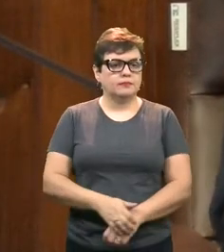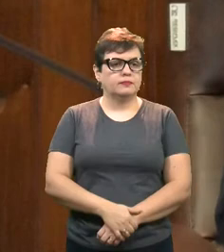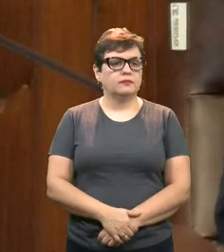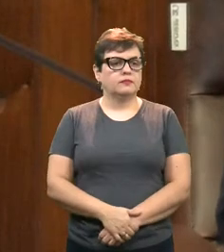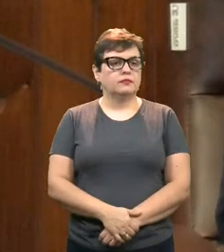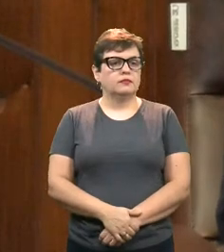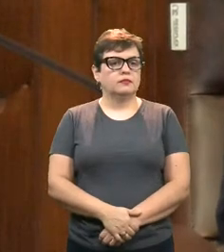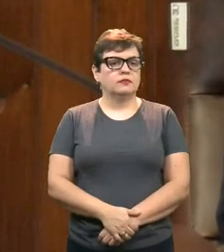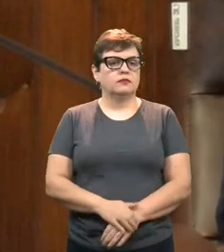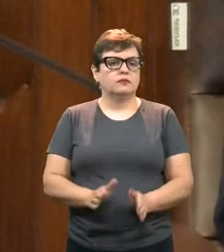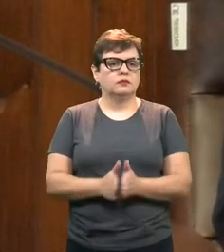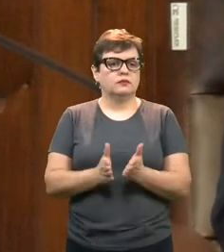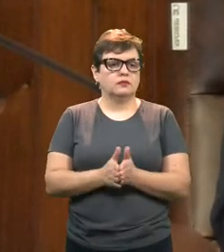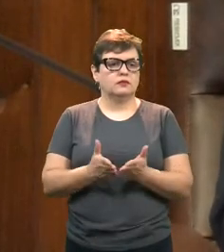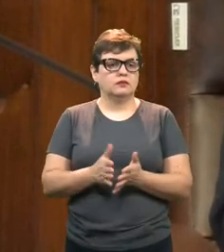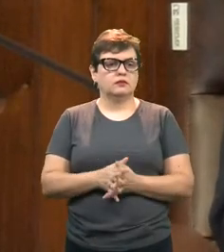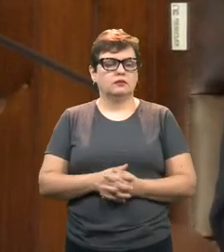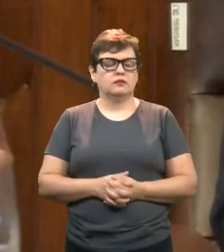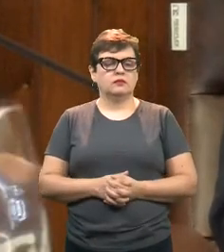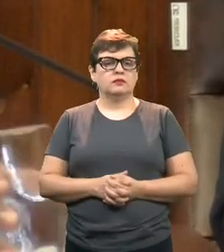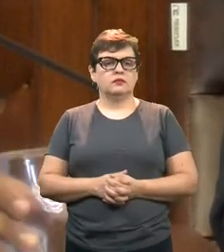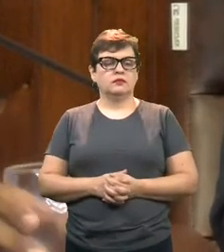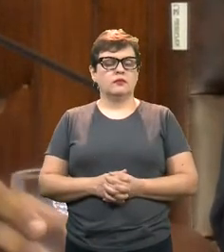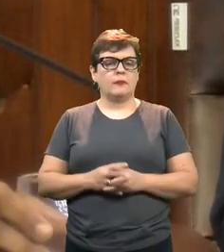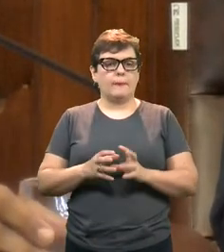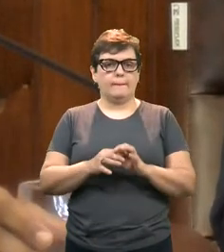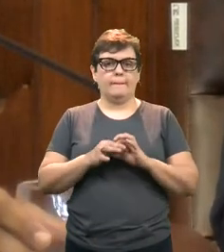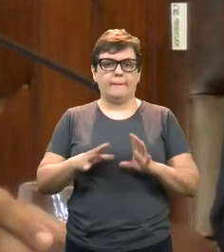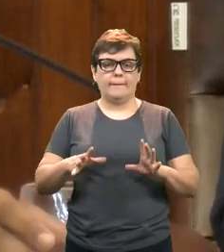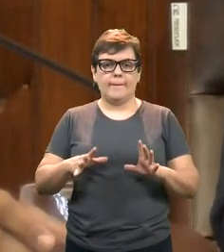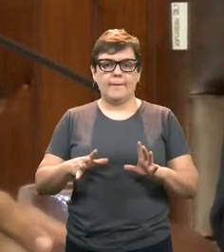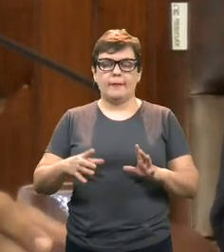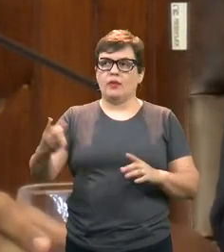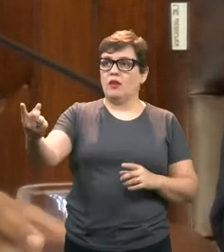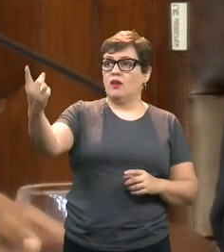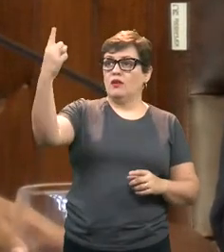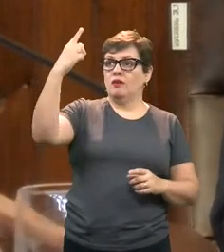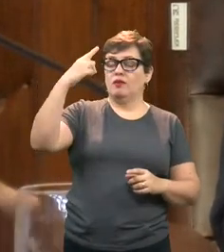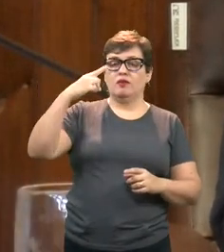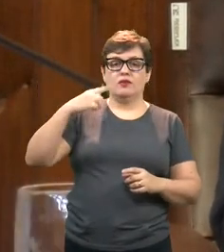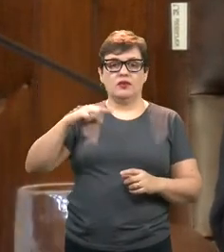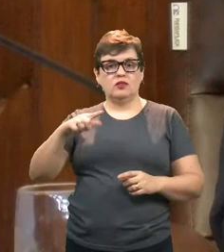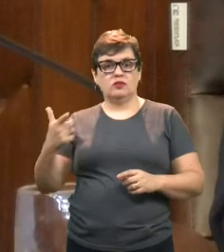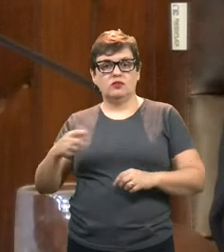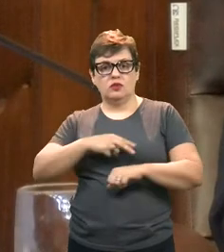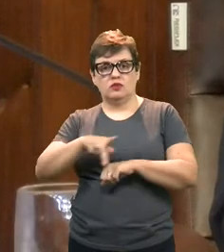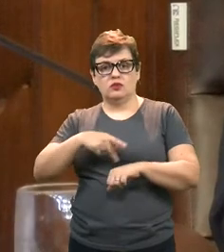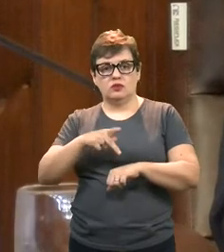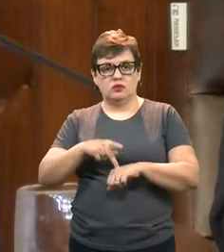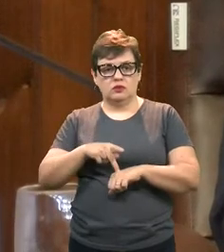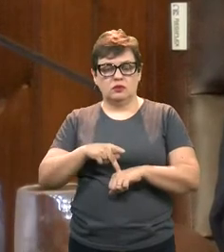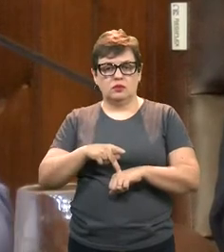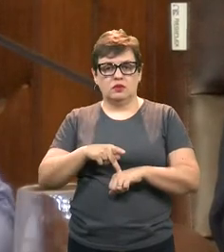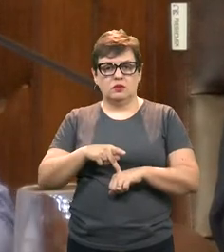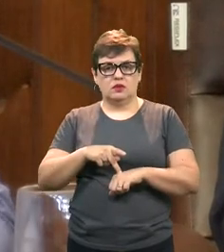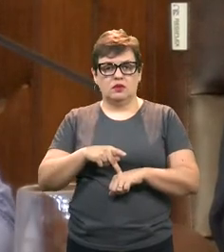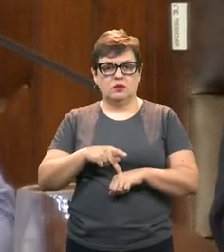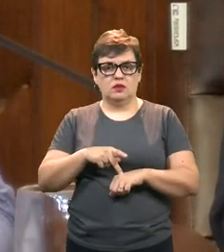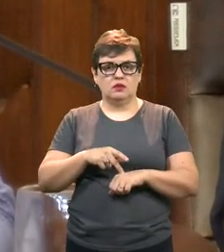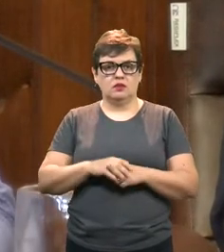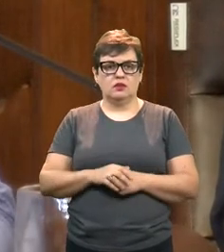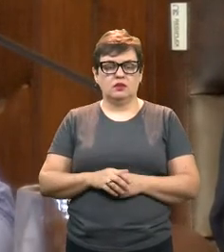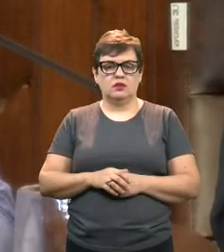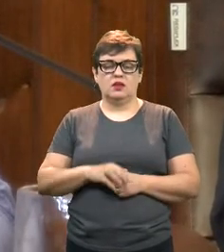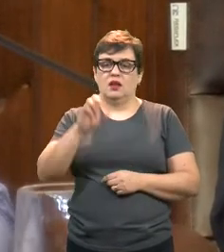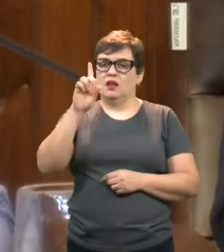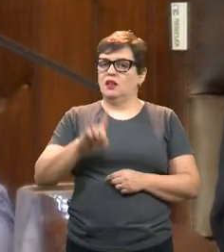com mais dificuldades na vida. Permitir a importação do medicamento à base da maconha consistiu apenas